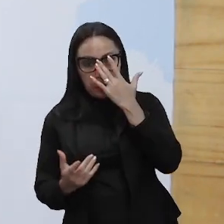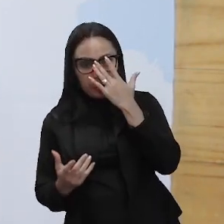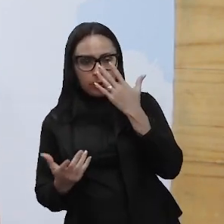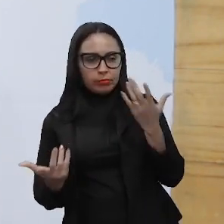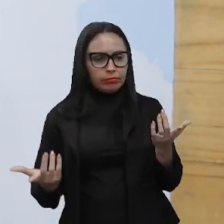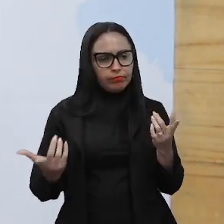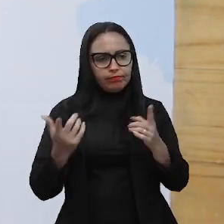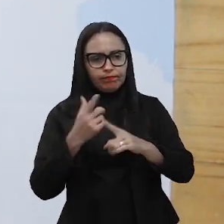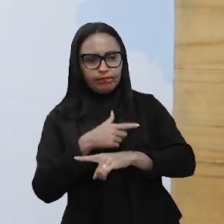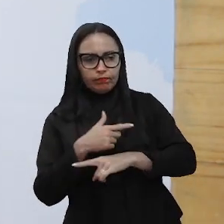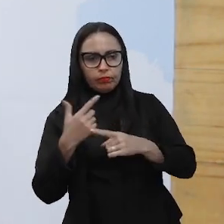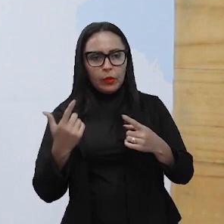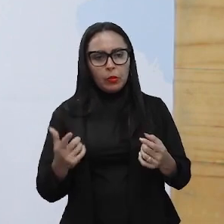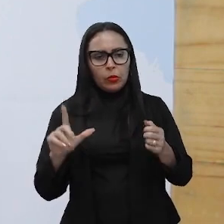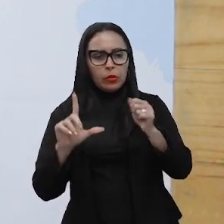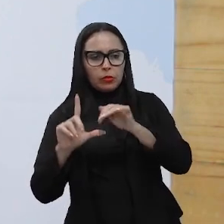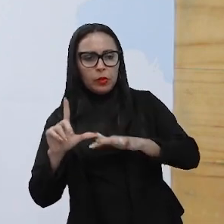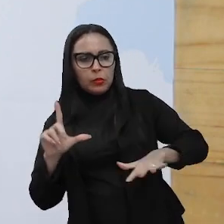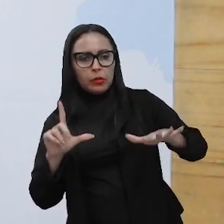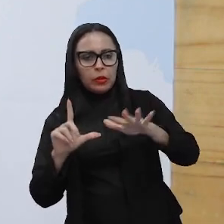de multimídia, de multitelas.